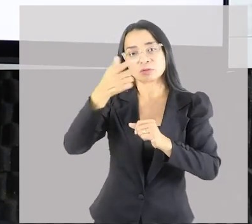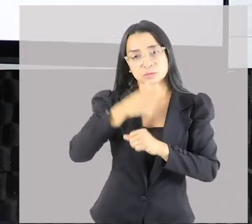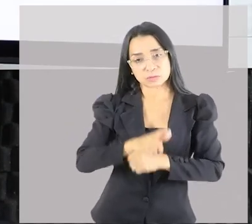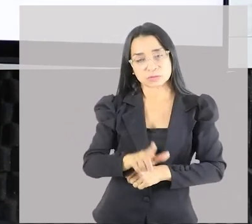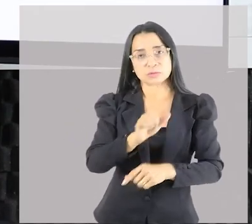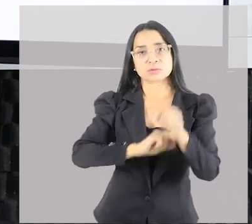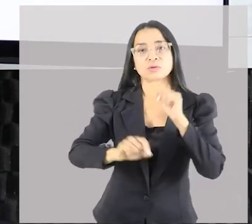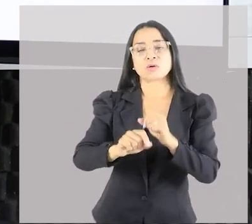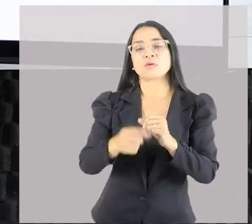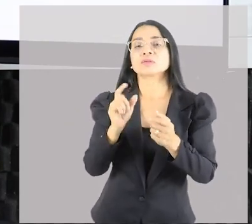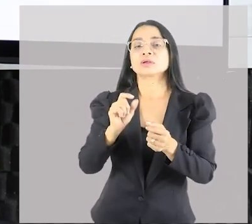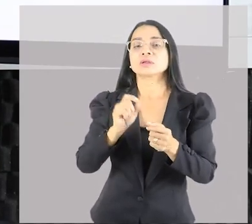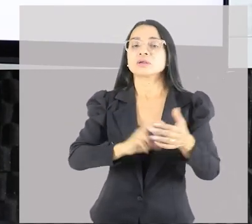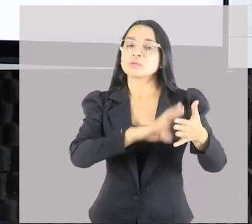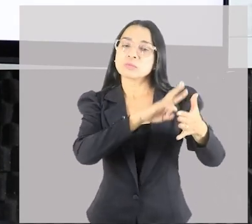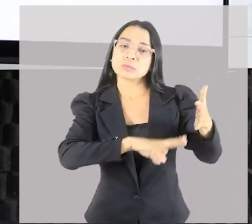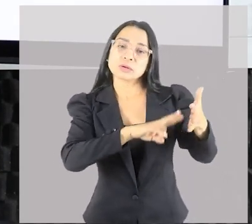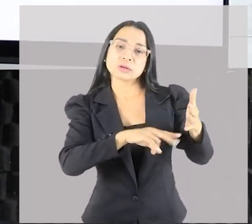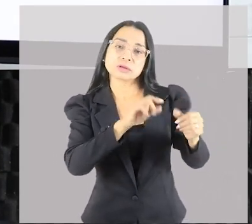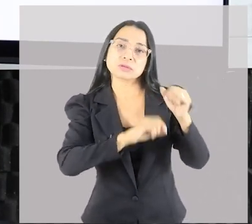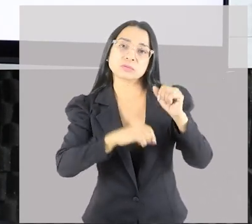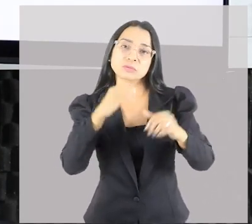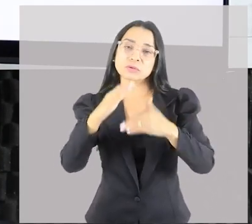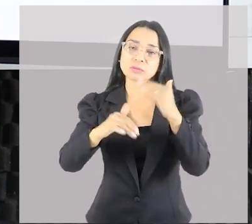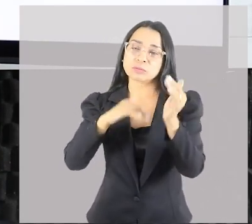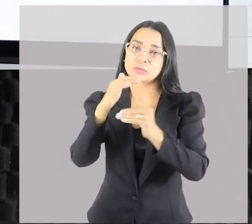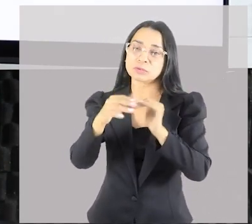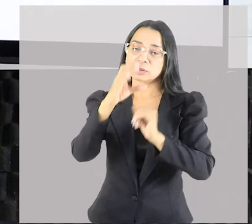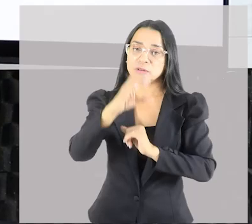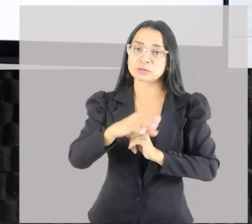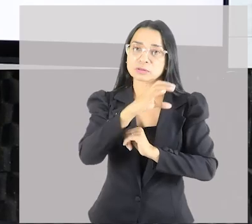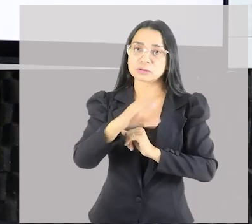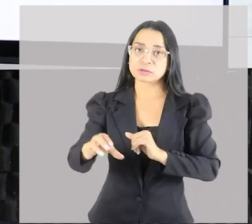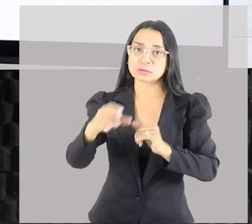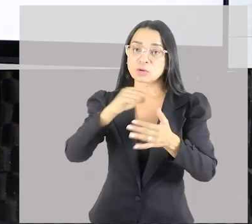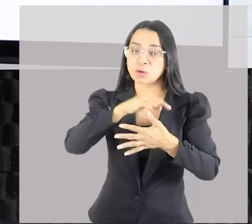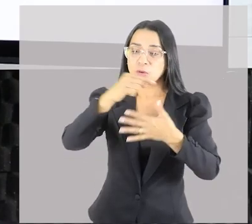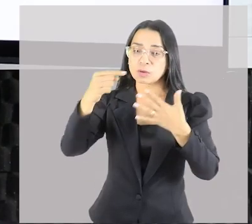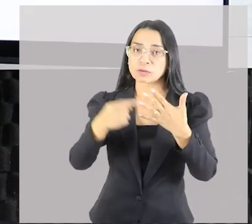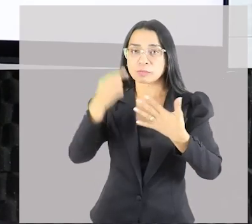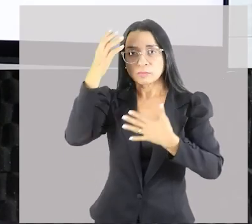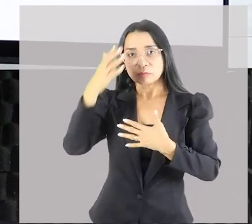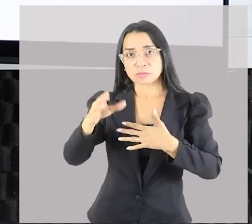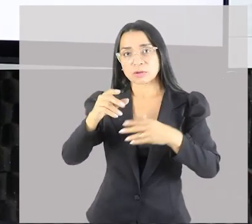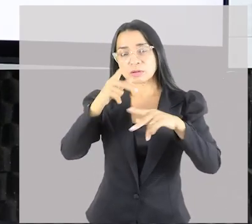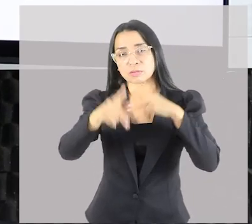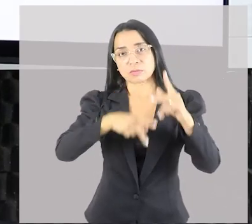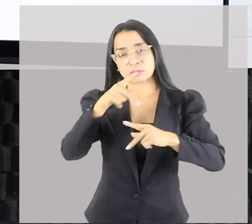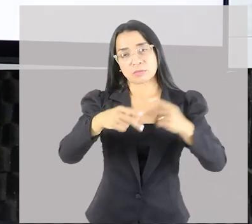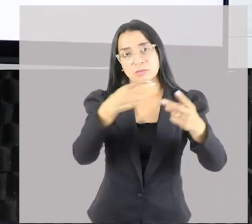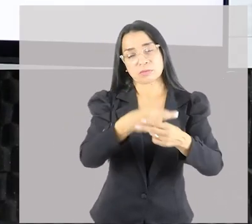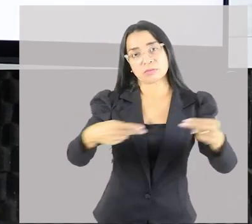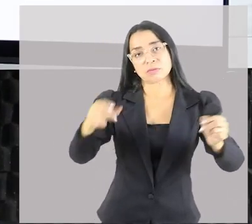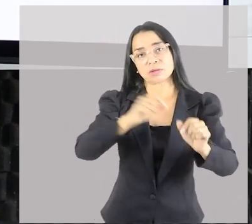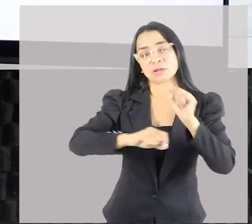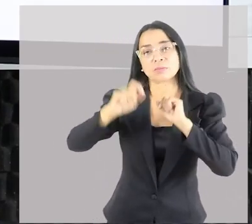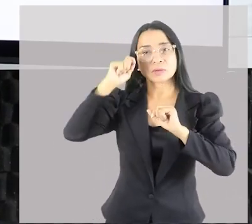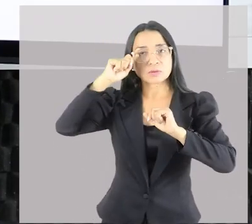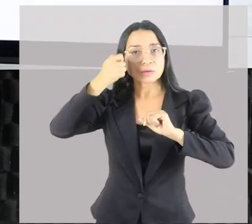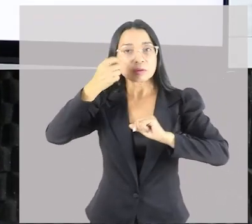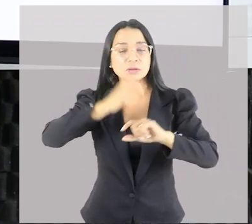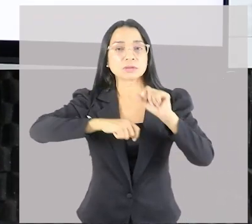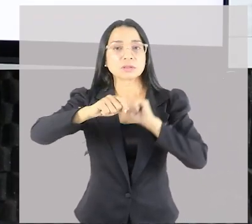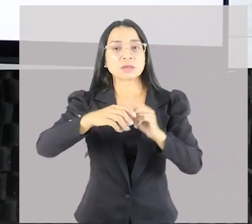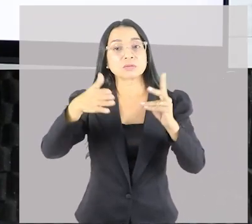seria uma releitura do processo cristão com aspectos culturais bem populares, com elementos extremamente africanizados,